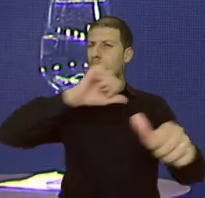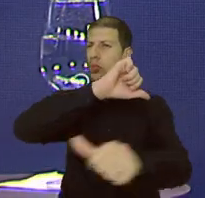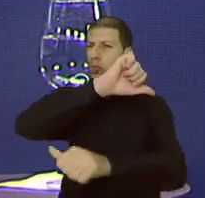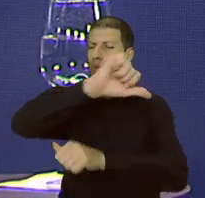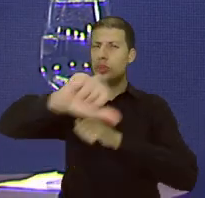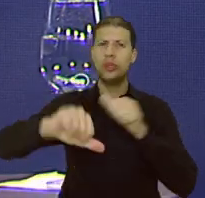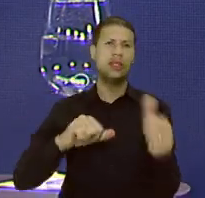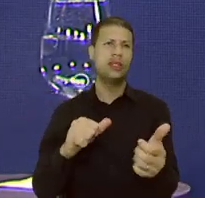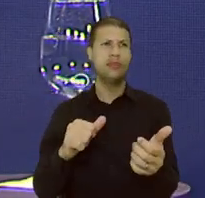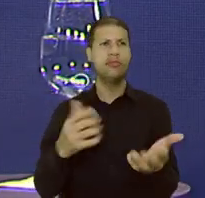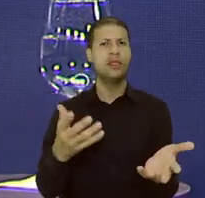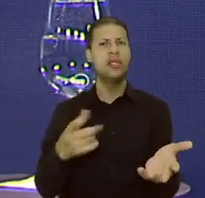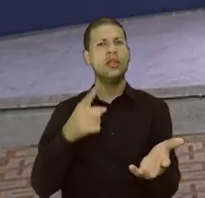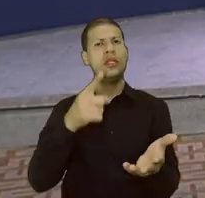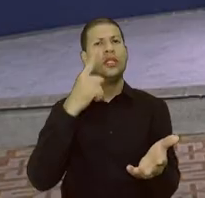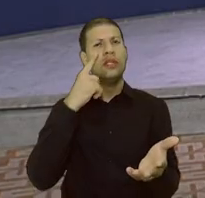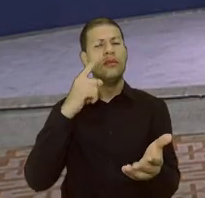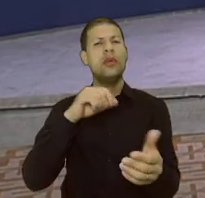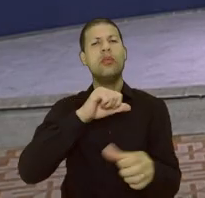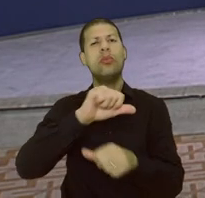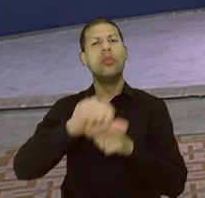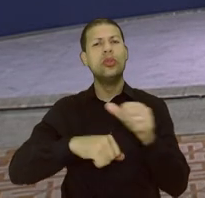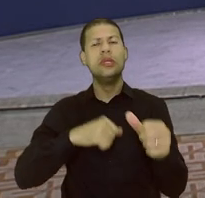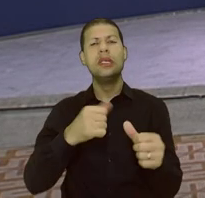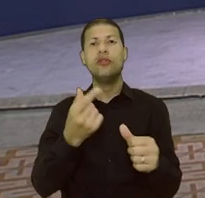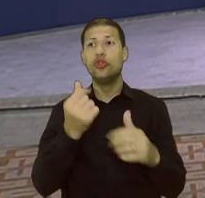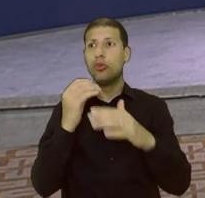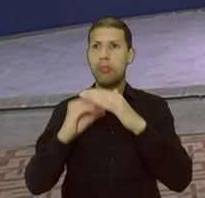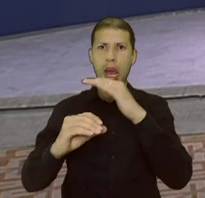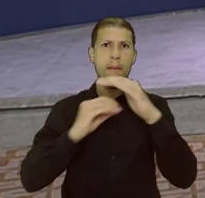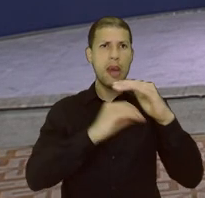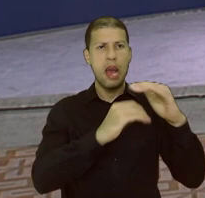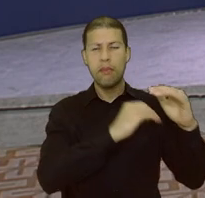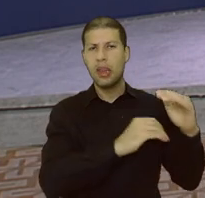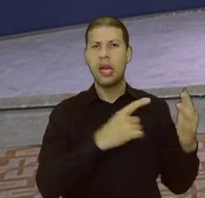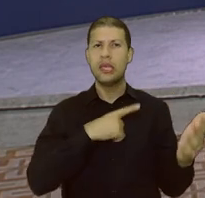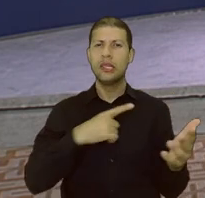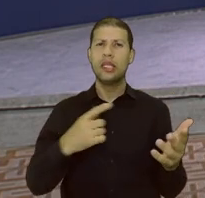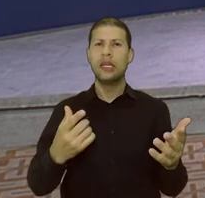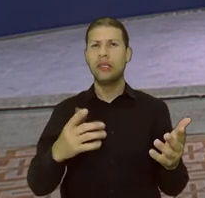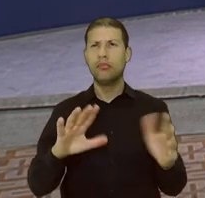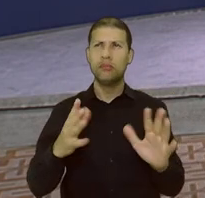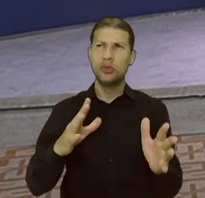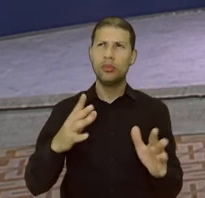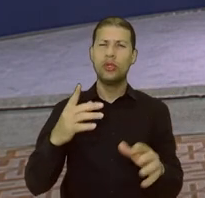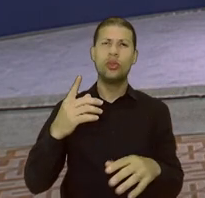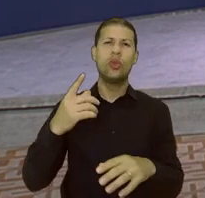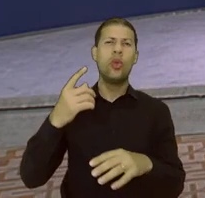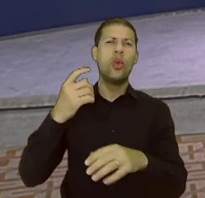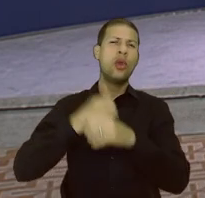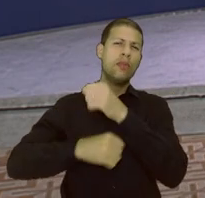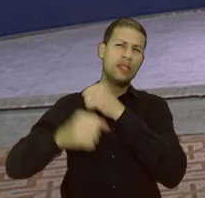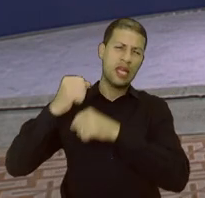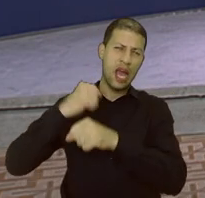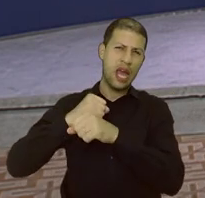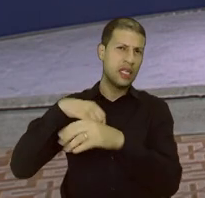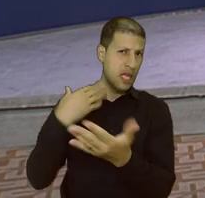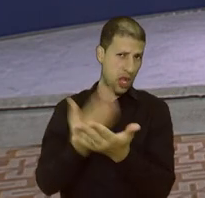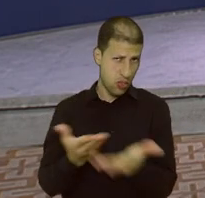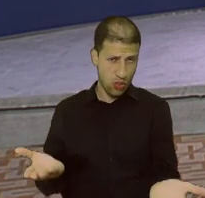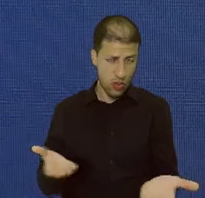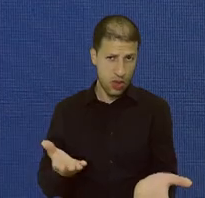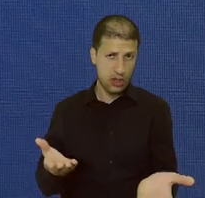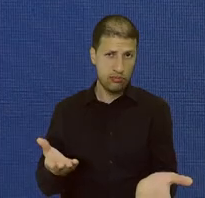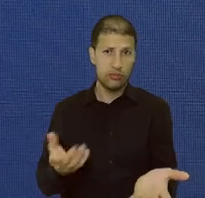mudanças vocês fizeram os critérios de investimento é do digamos de meados ou início do ano passado para hoje na verdade